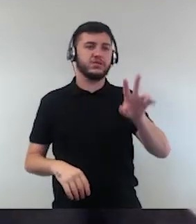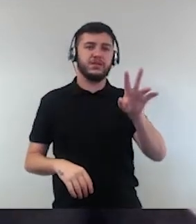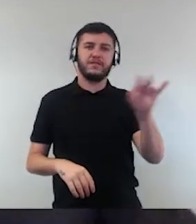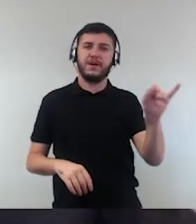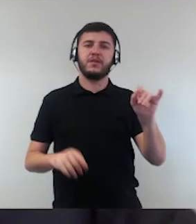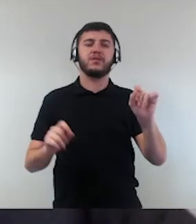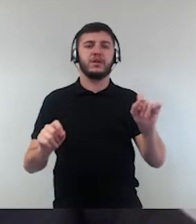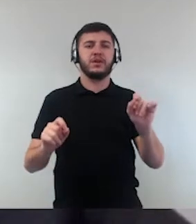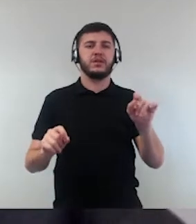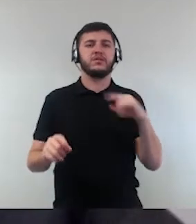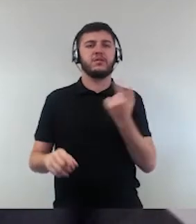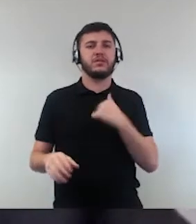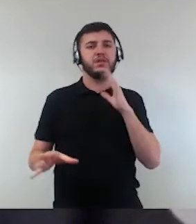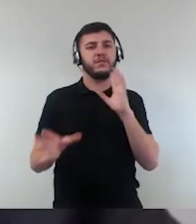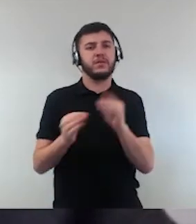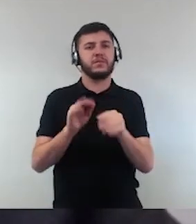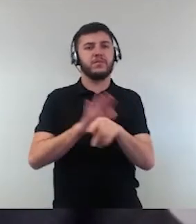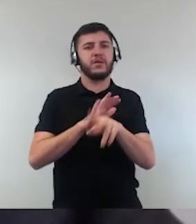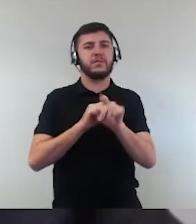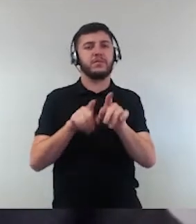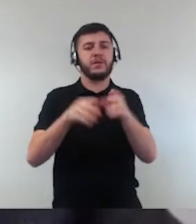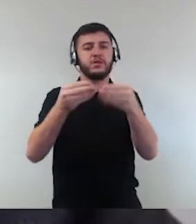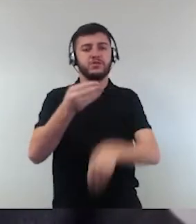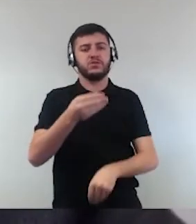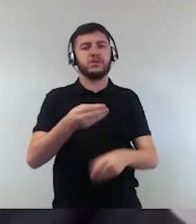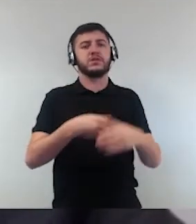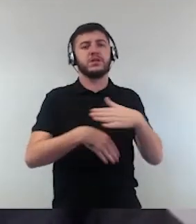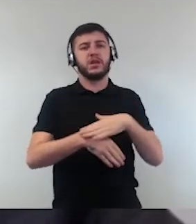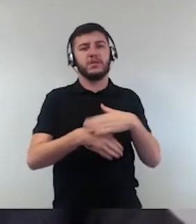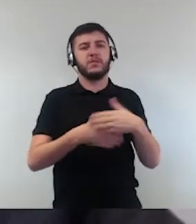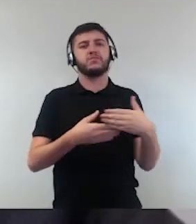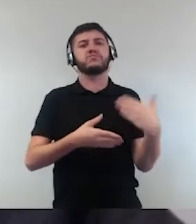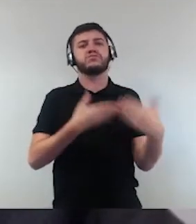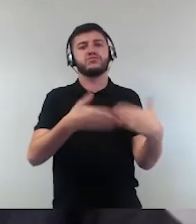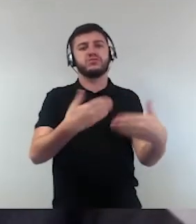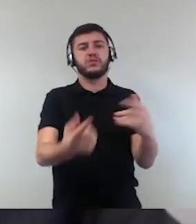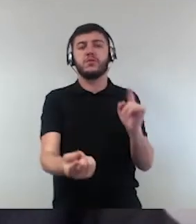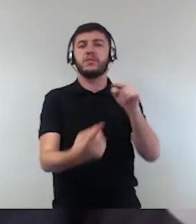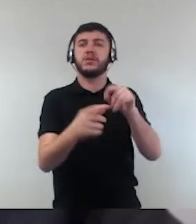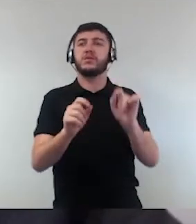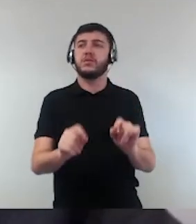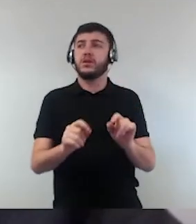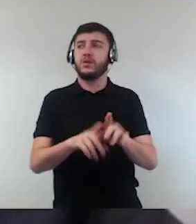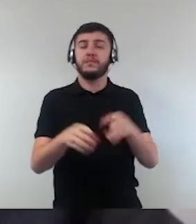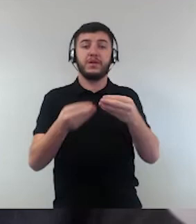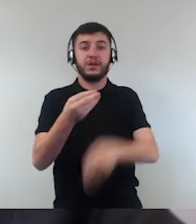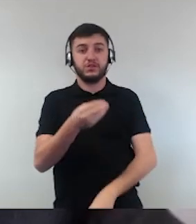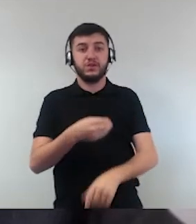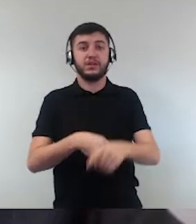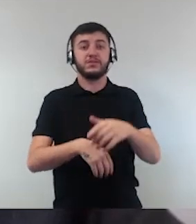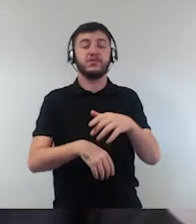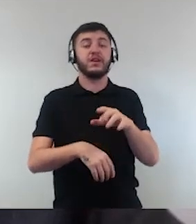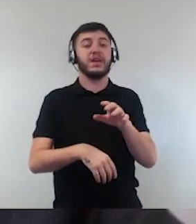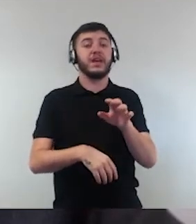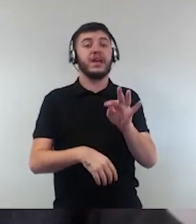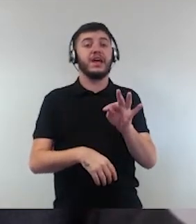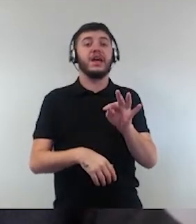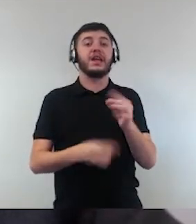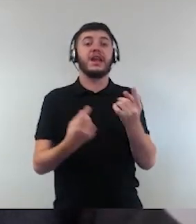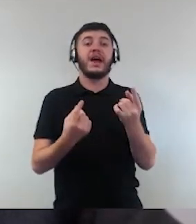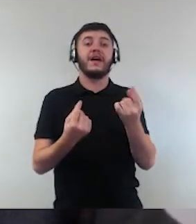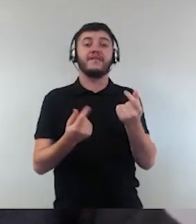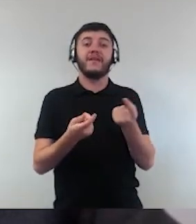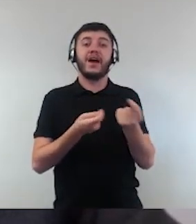uma forma de diluir esse prejuízo ao longo do tempo para que o impacto na tarifa não seja tão elevado. Então, aí eu pergunto, será que